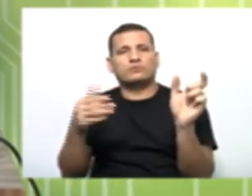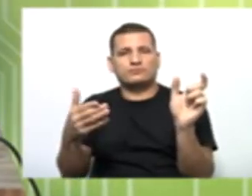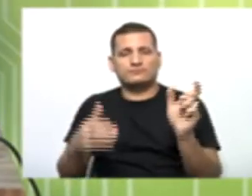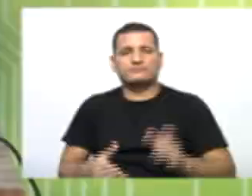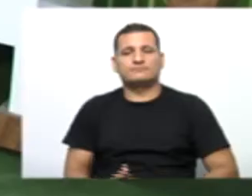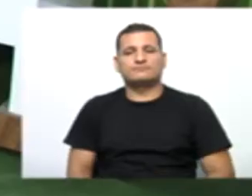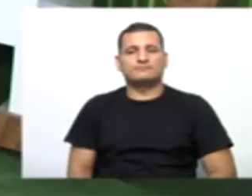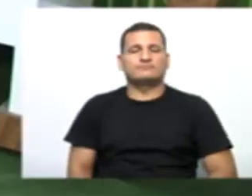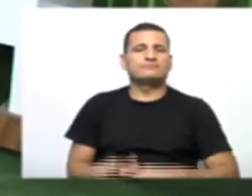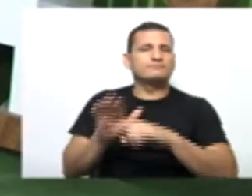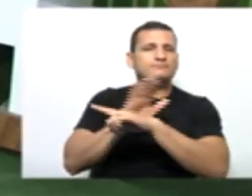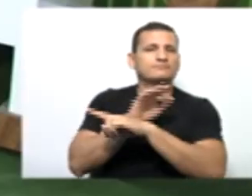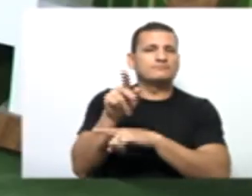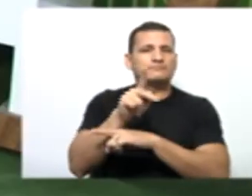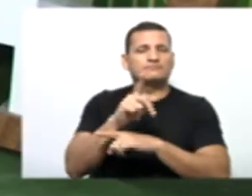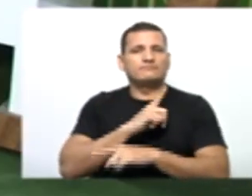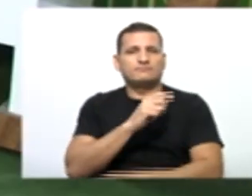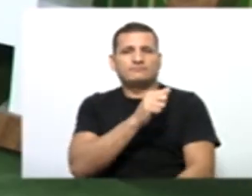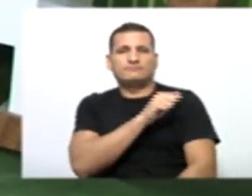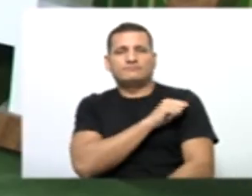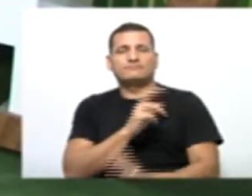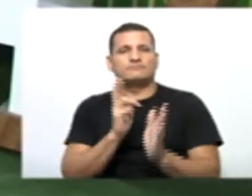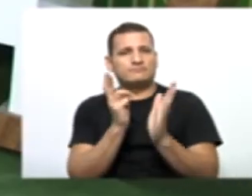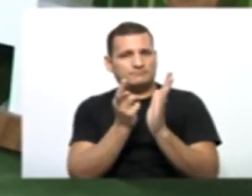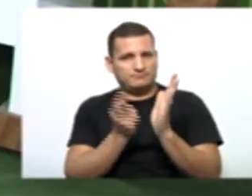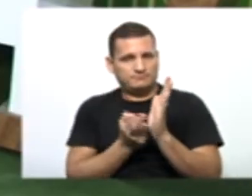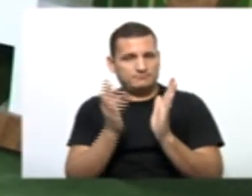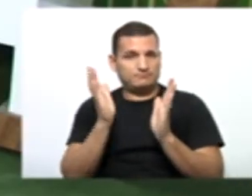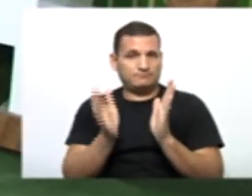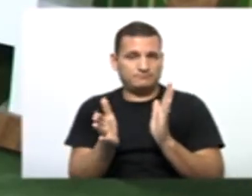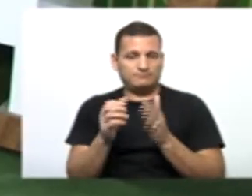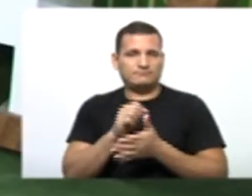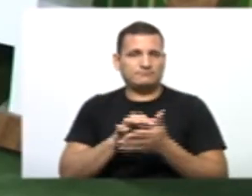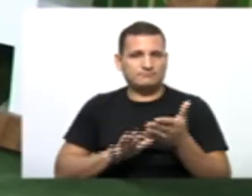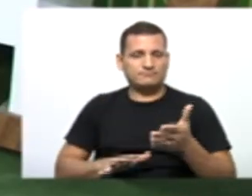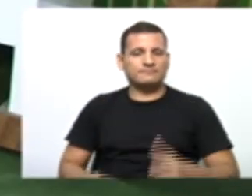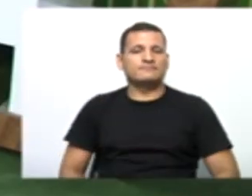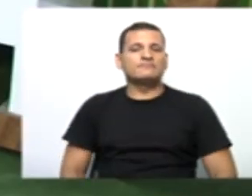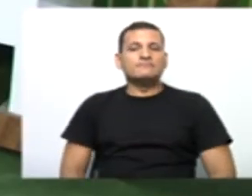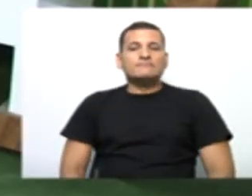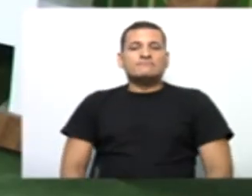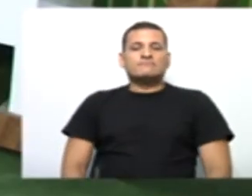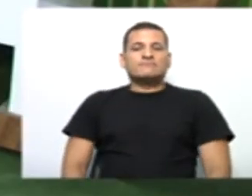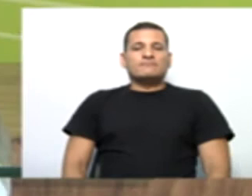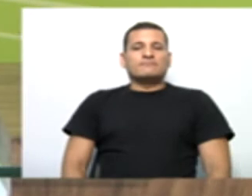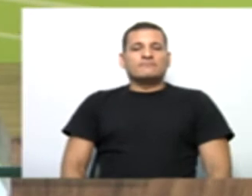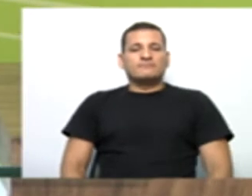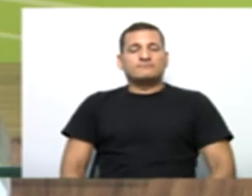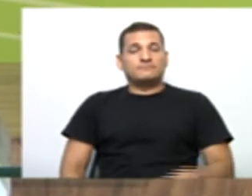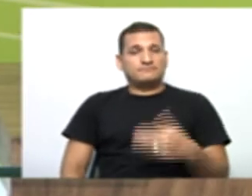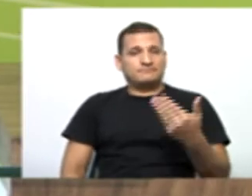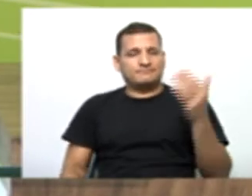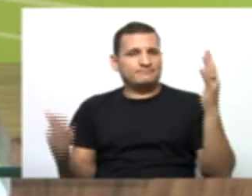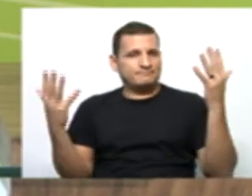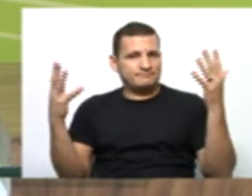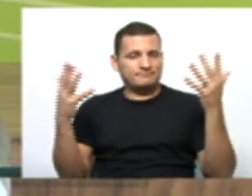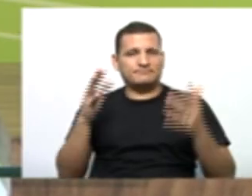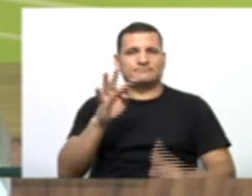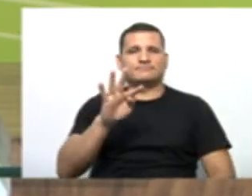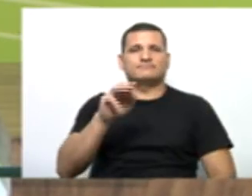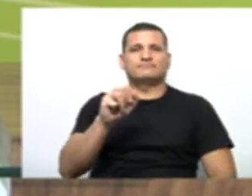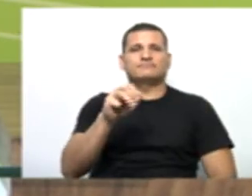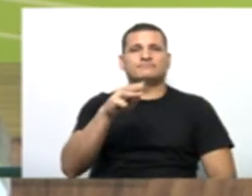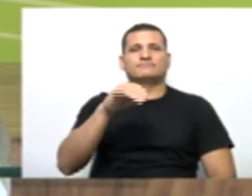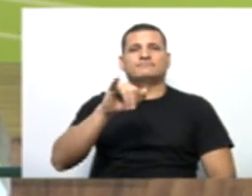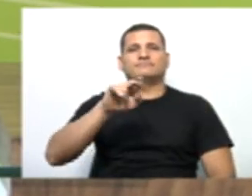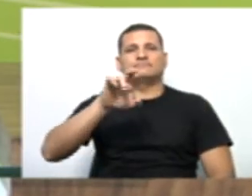tem algum aluno aí que já respondeu a atividade? Então, nós recebemos aqui, parabéns, Tamílis da Silva